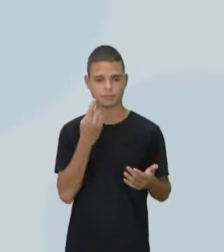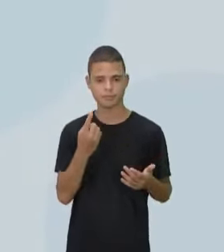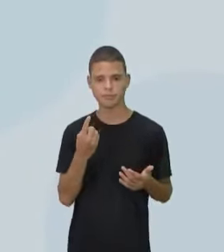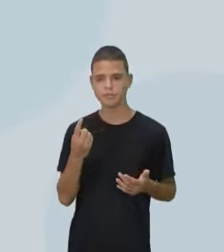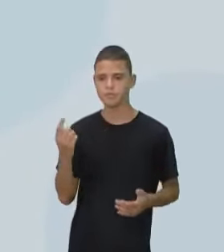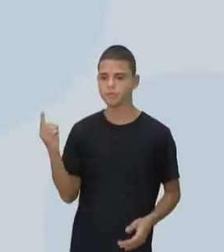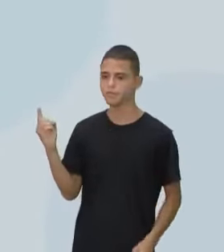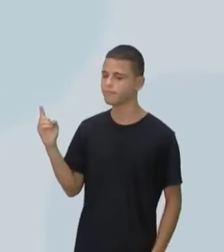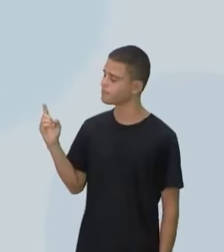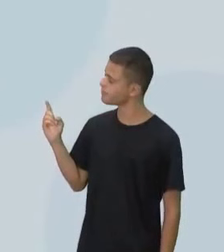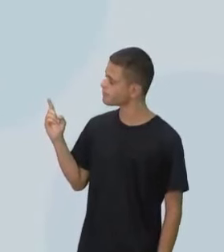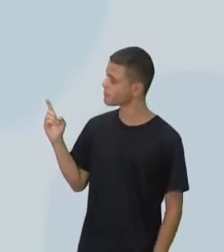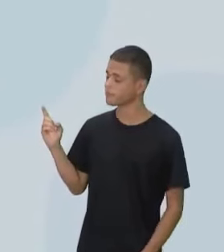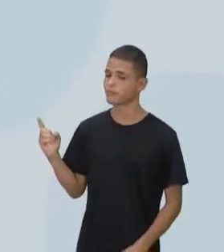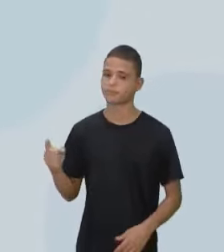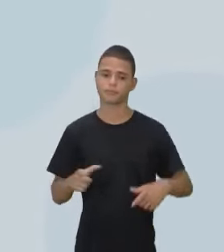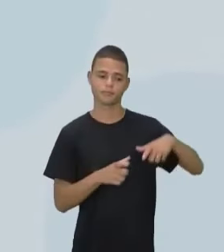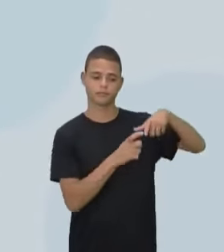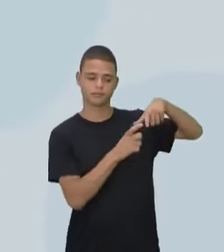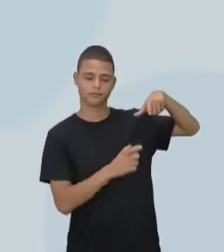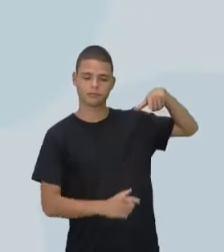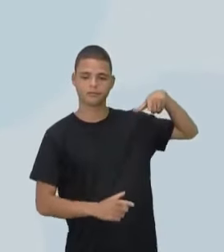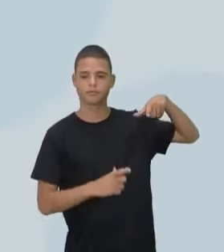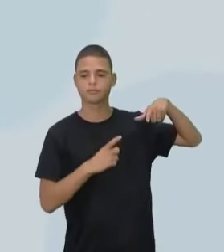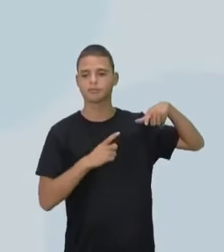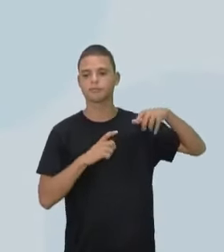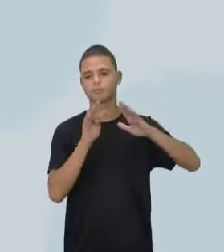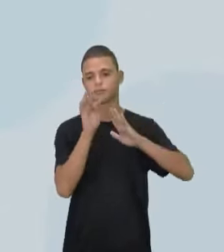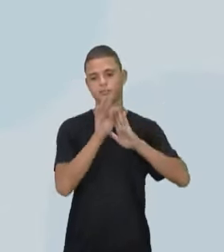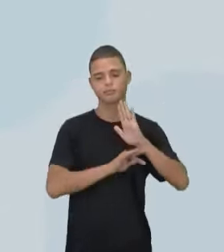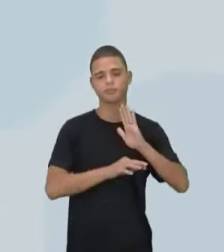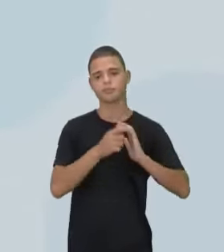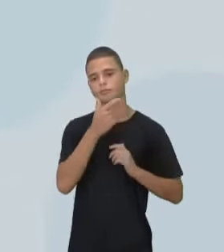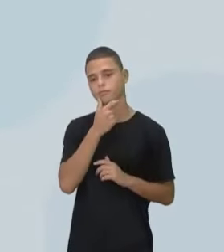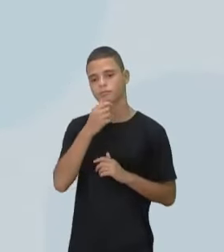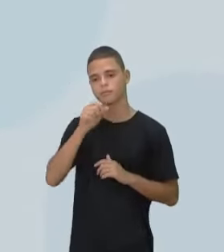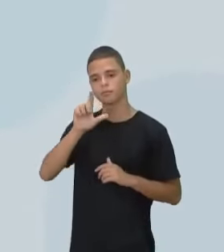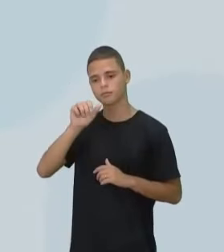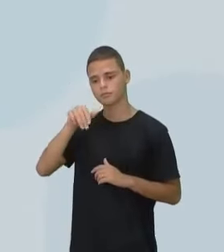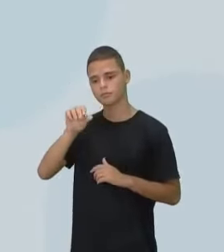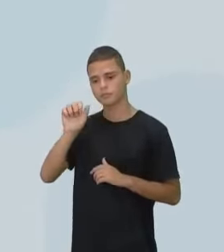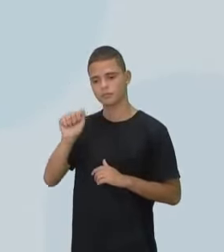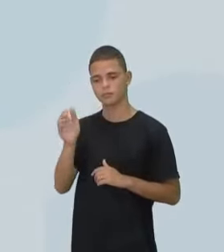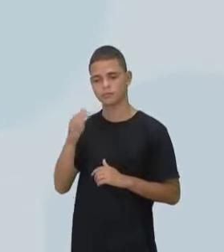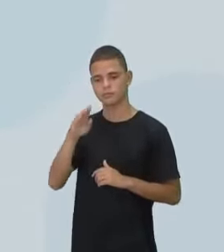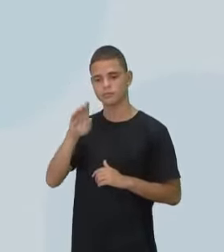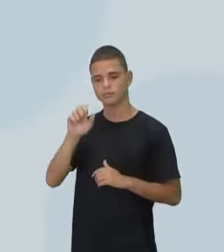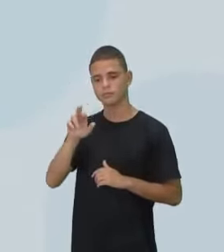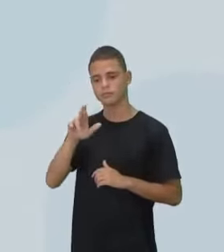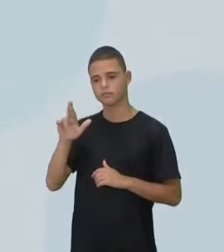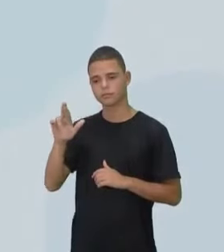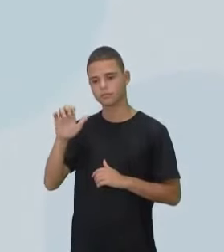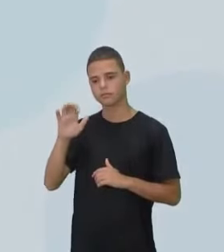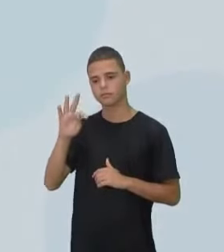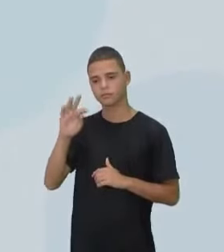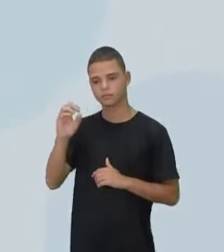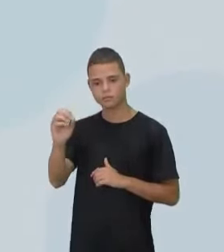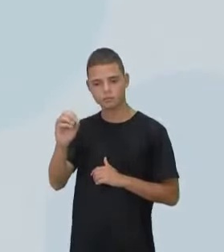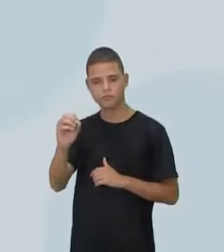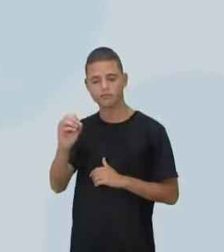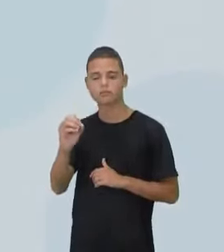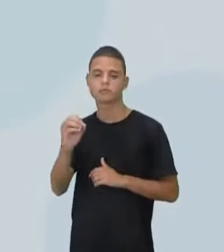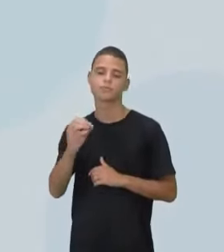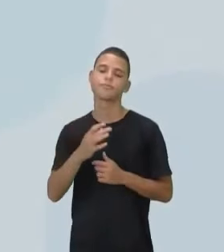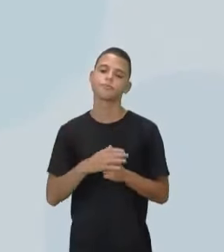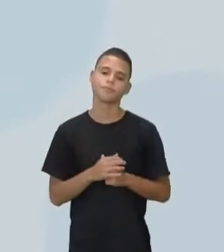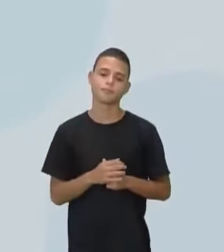a gente traz justamente um texto do Lima Barreto, né, que a ideia da habilidade é trabalhar aí com textos, né, com habilidade textual,